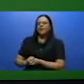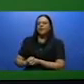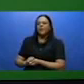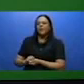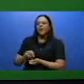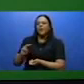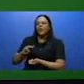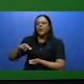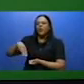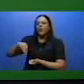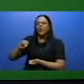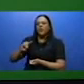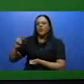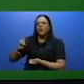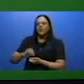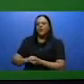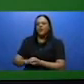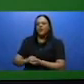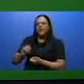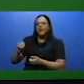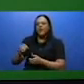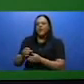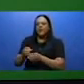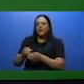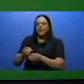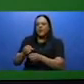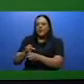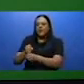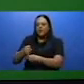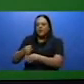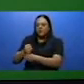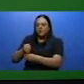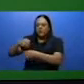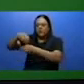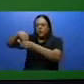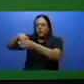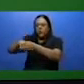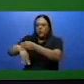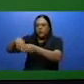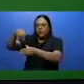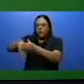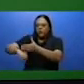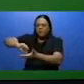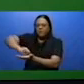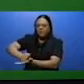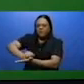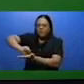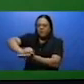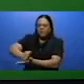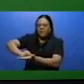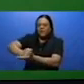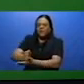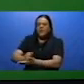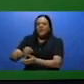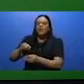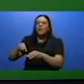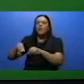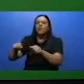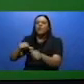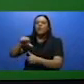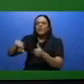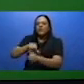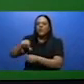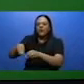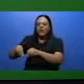mó. Era possível moer grandes punhados de grão de uma vez só e produzir muita farinha para